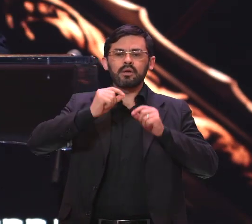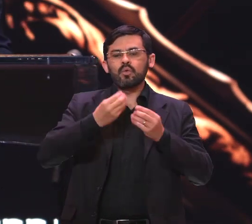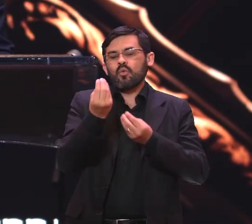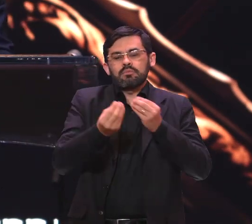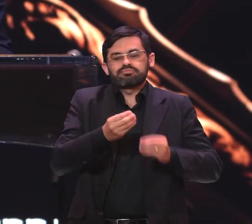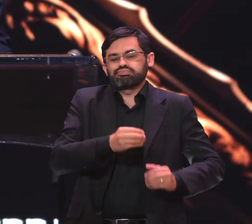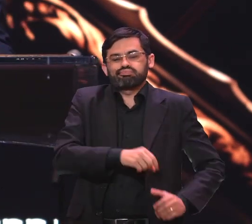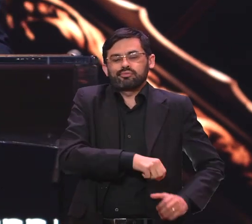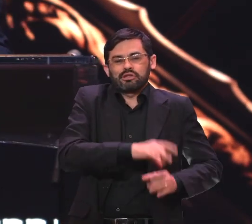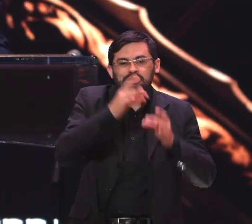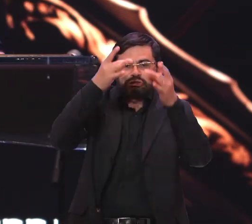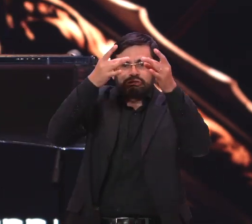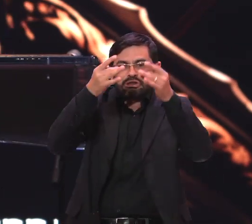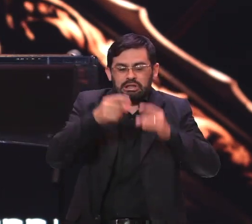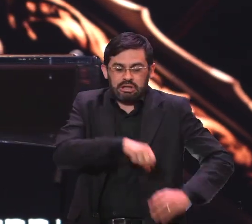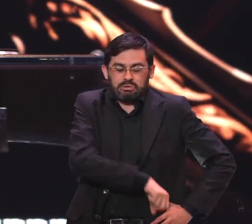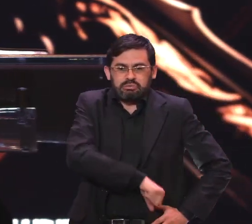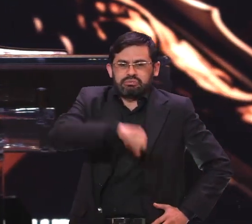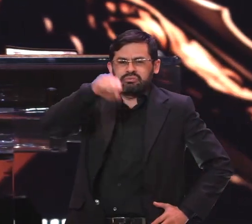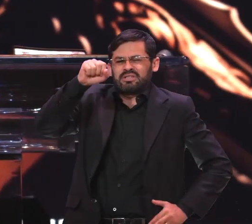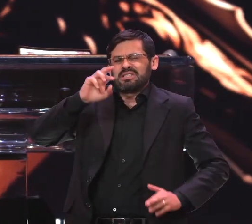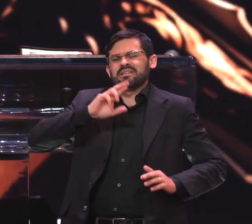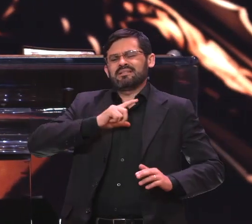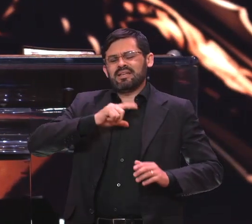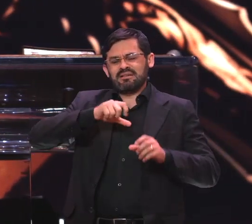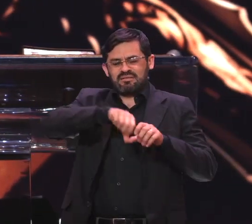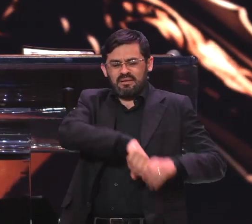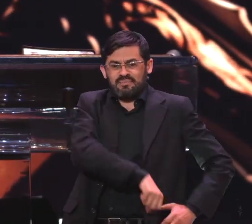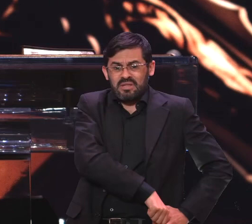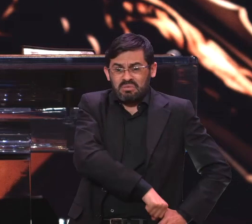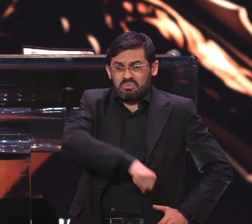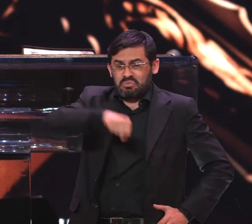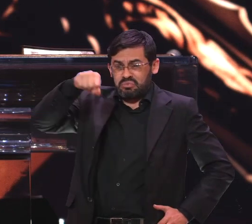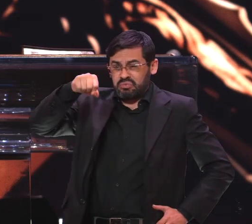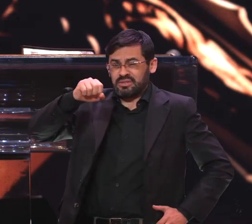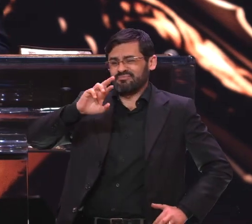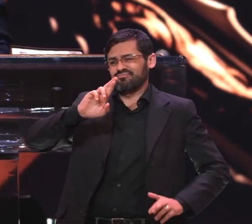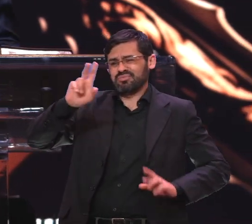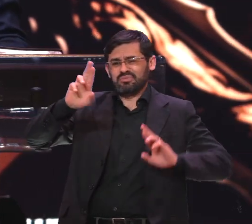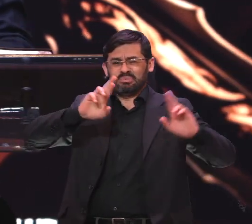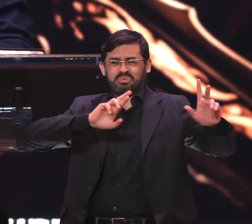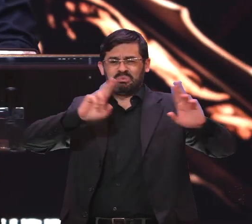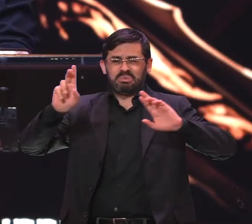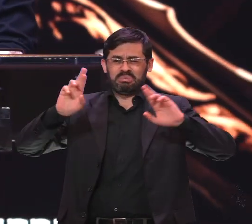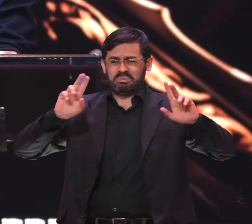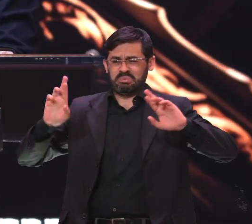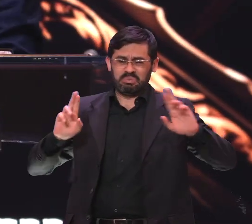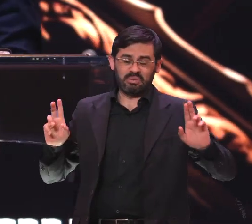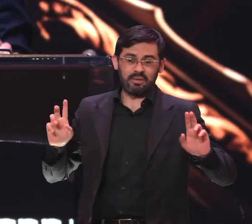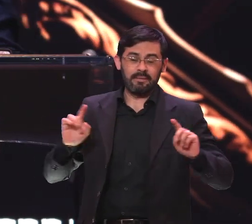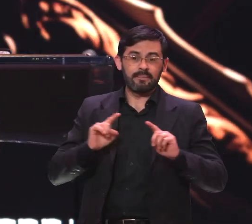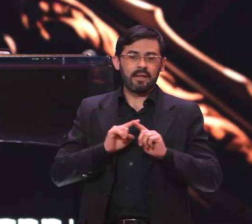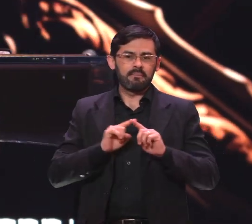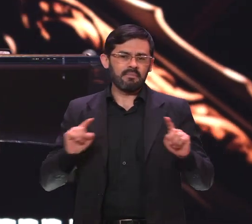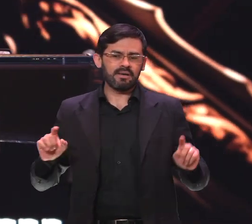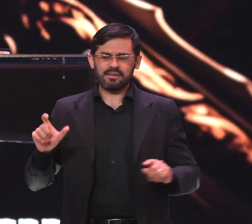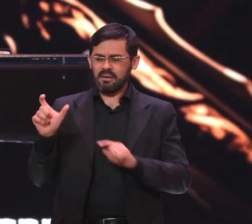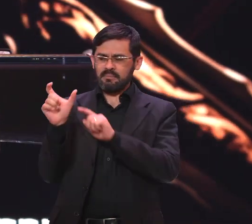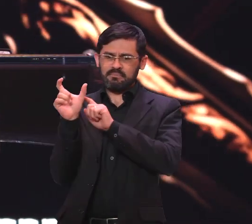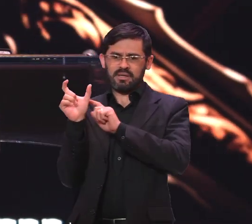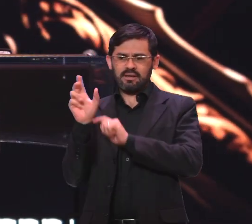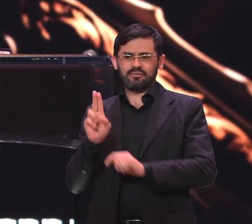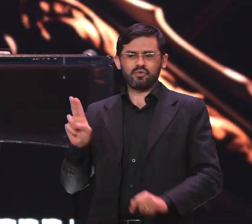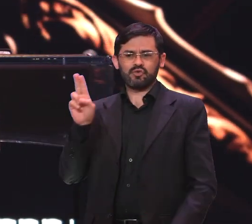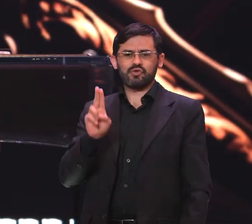espadas romanas. Existiam vários tipos de espada em Roma. O termo aqui